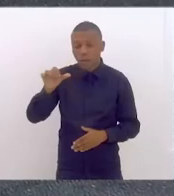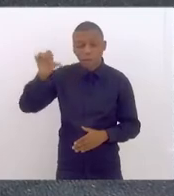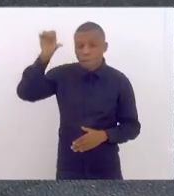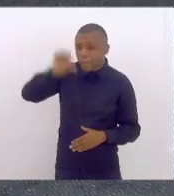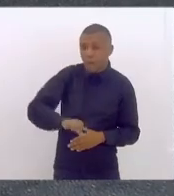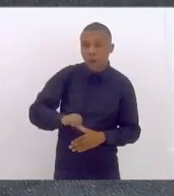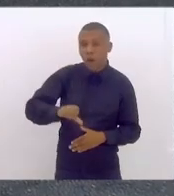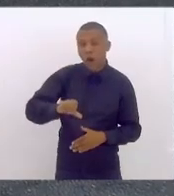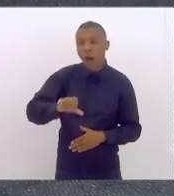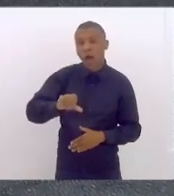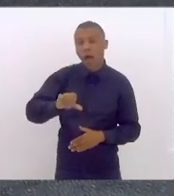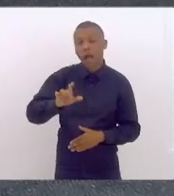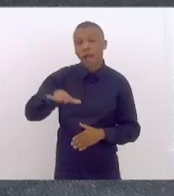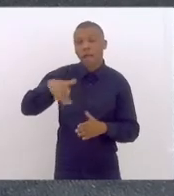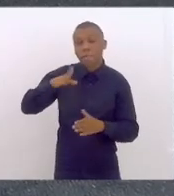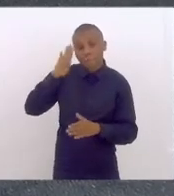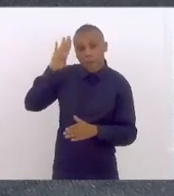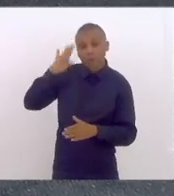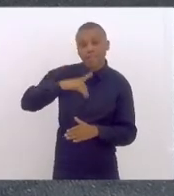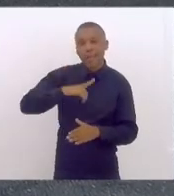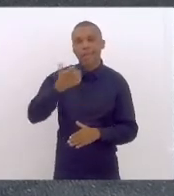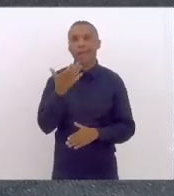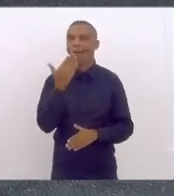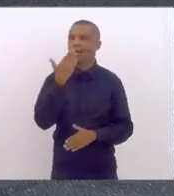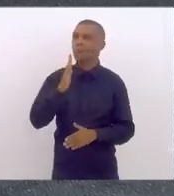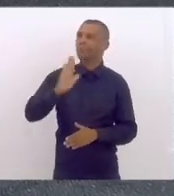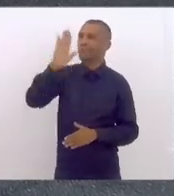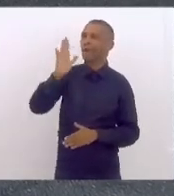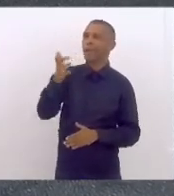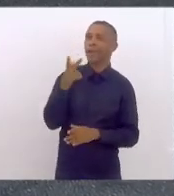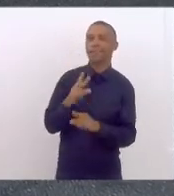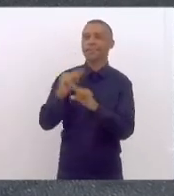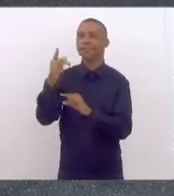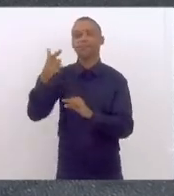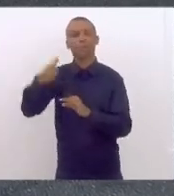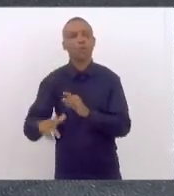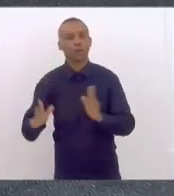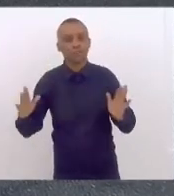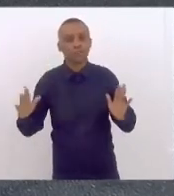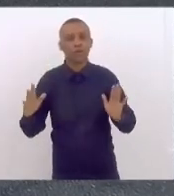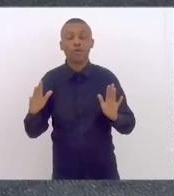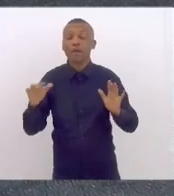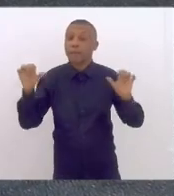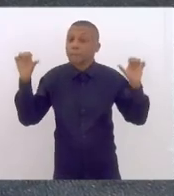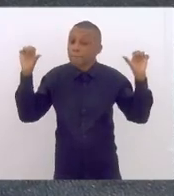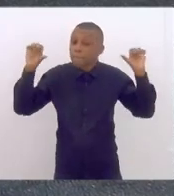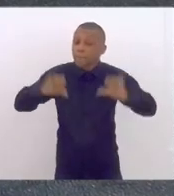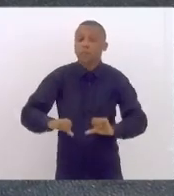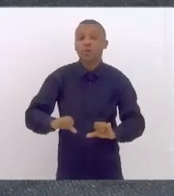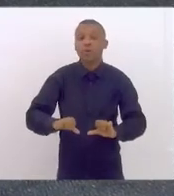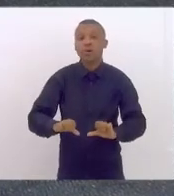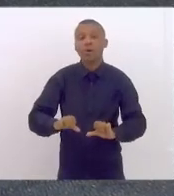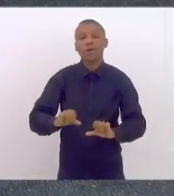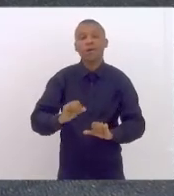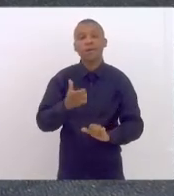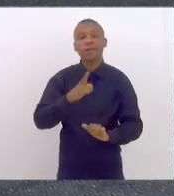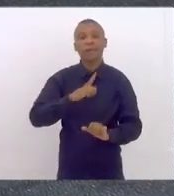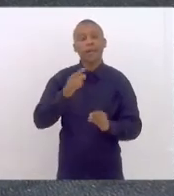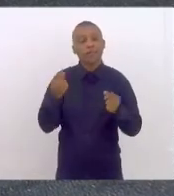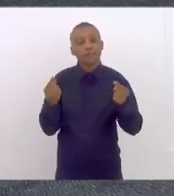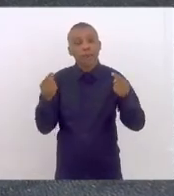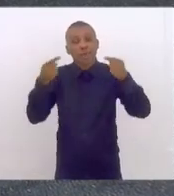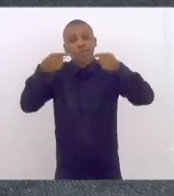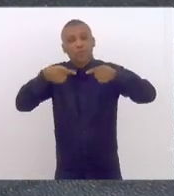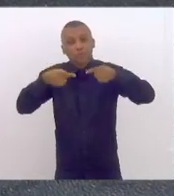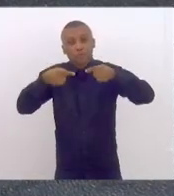ainda tem apetulância de se candidatar à eleição e ainda pior ainda ainda tá na disputa